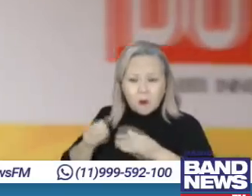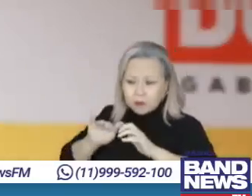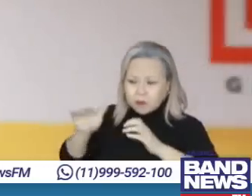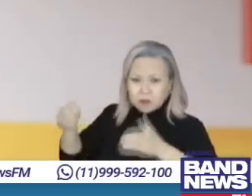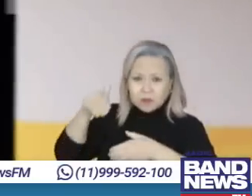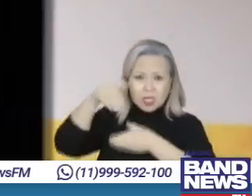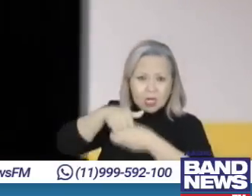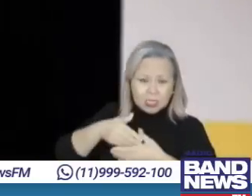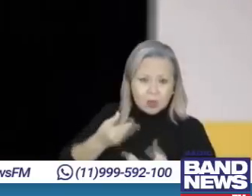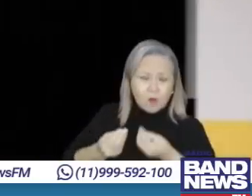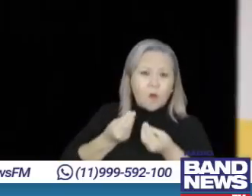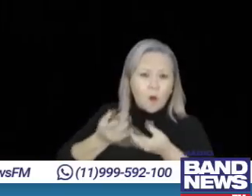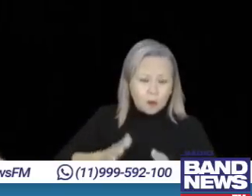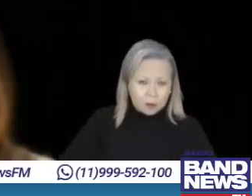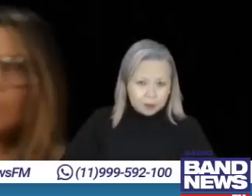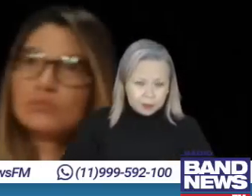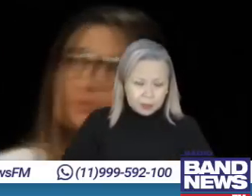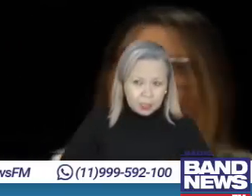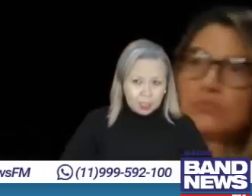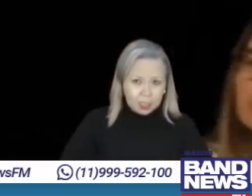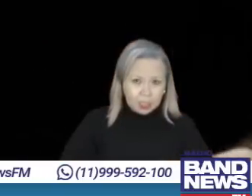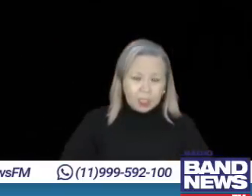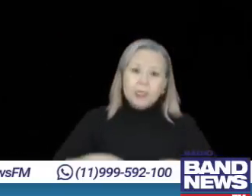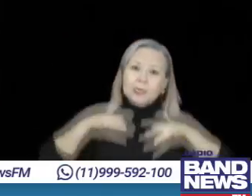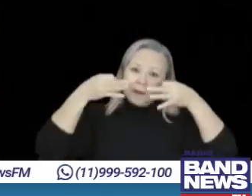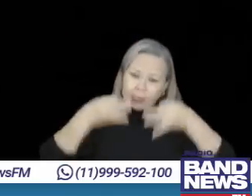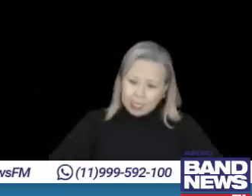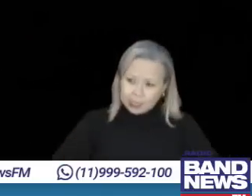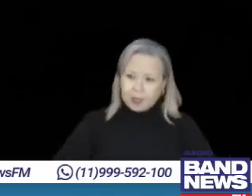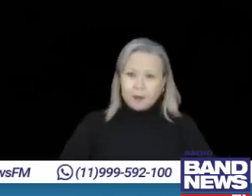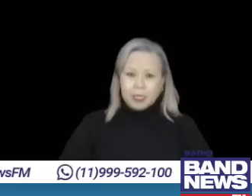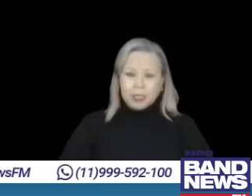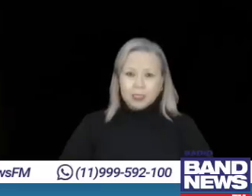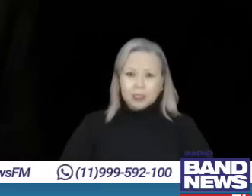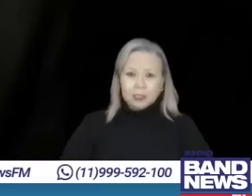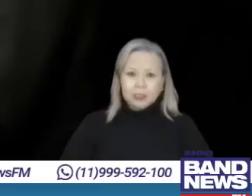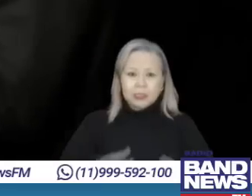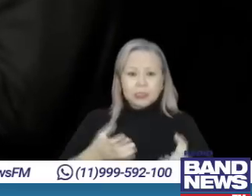do governo, só para reforçar o que a gente trazia agora há pouco sobre o